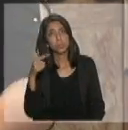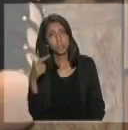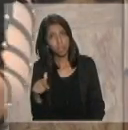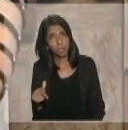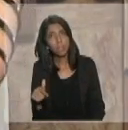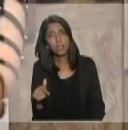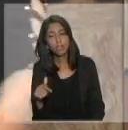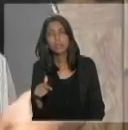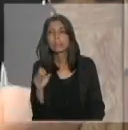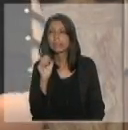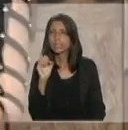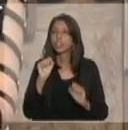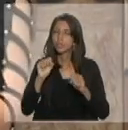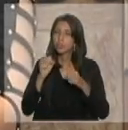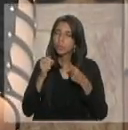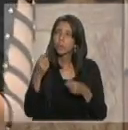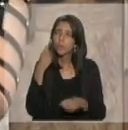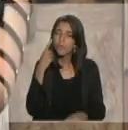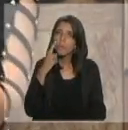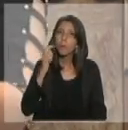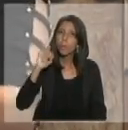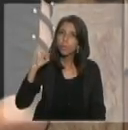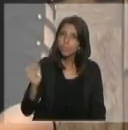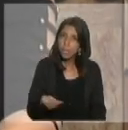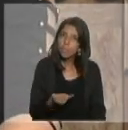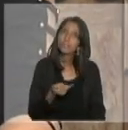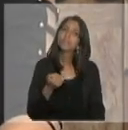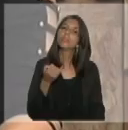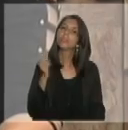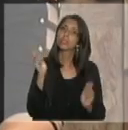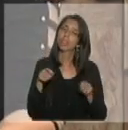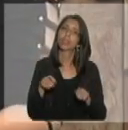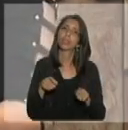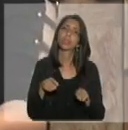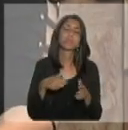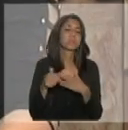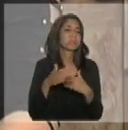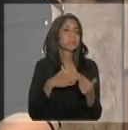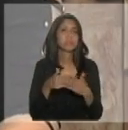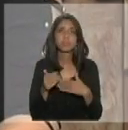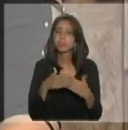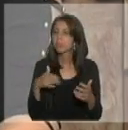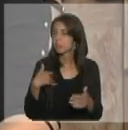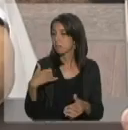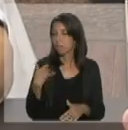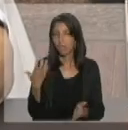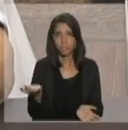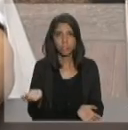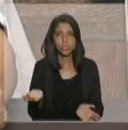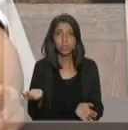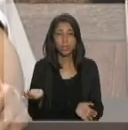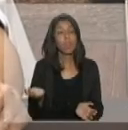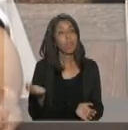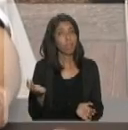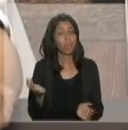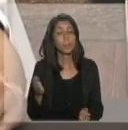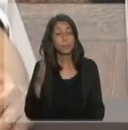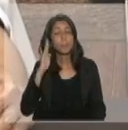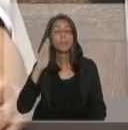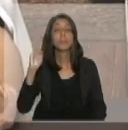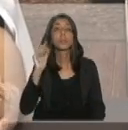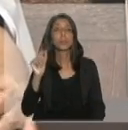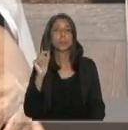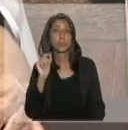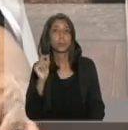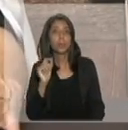financeiras, se procurar qualquer oportunidade como essa, vai conseguir. Vai conseguir. Independente, inclusive, da idade, né? Independente da idade. O que é importante é que